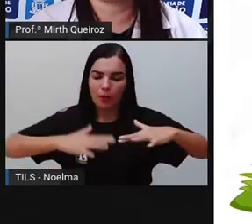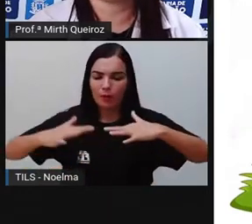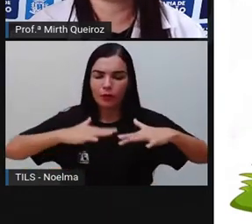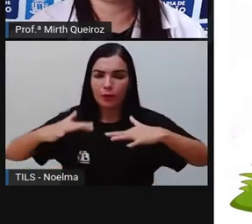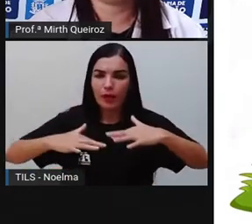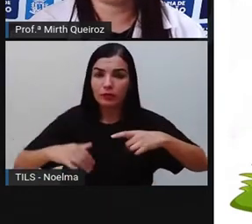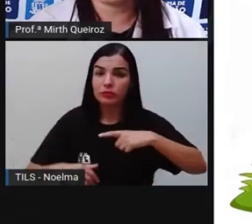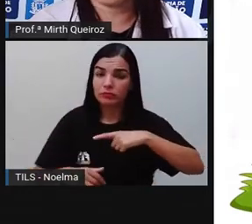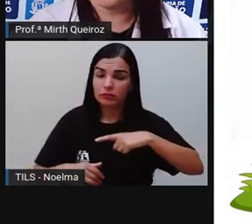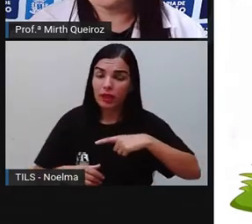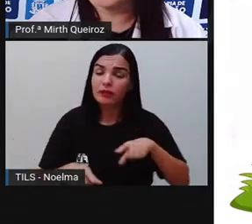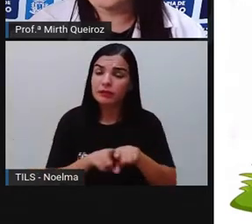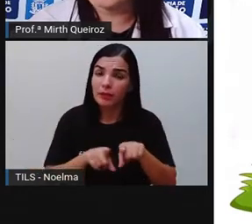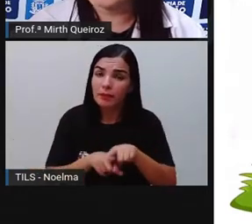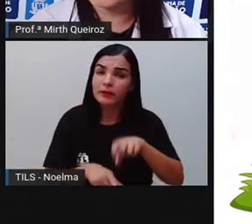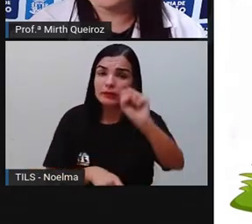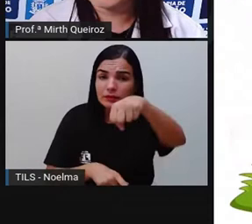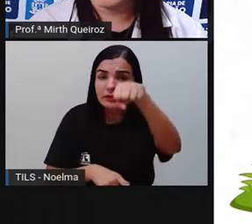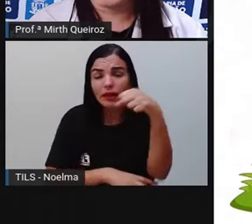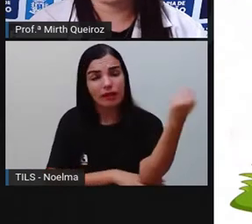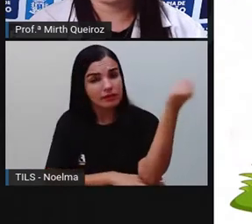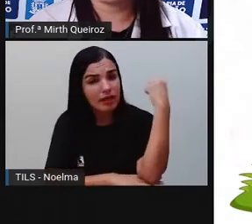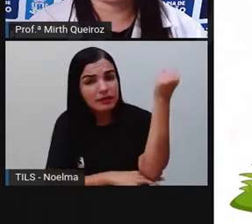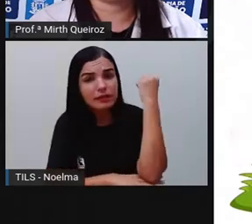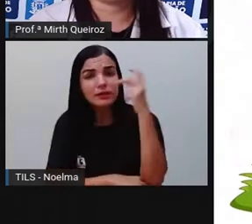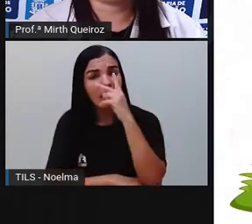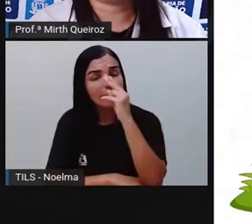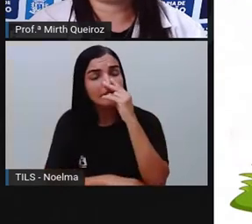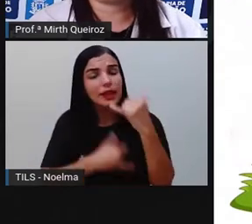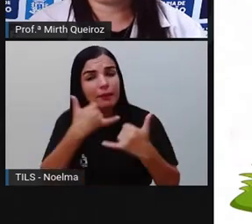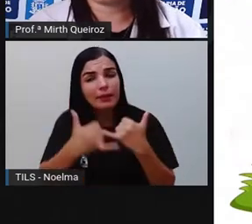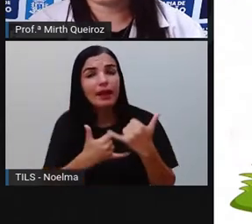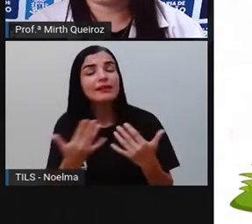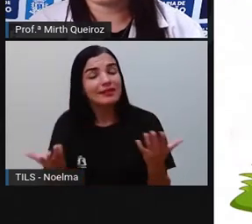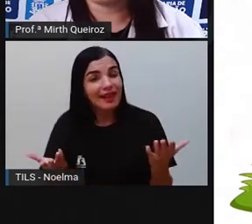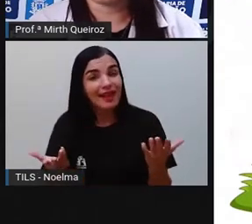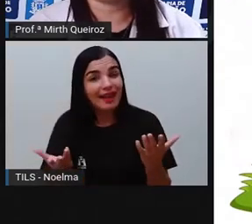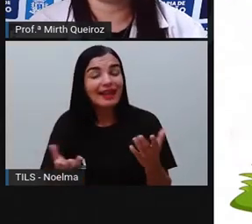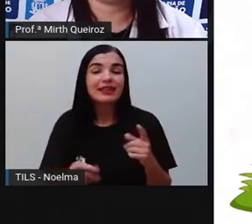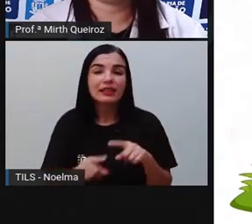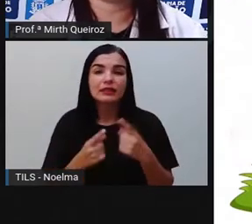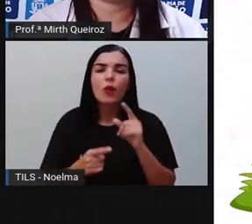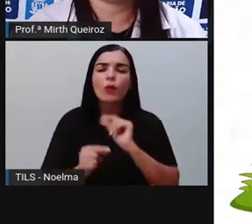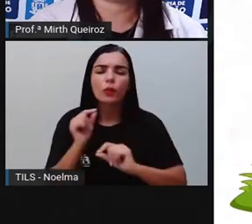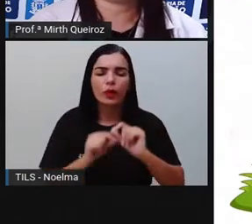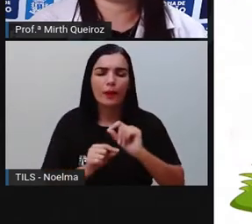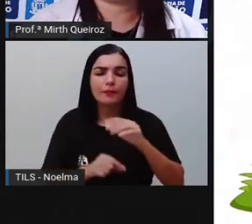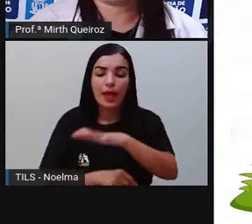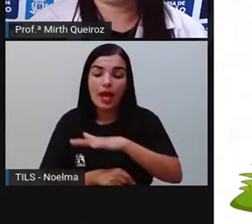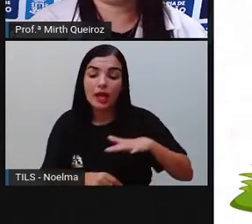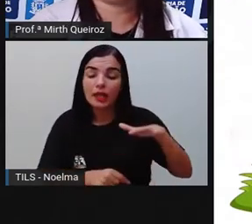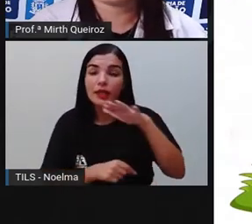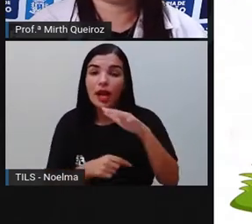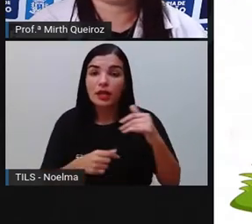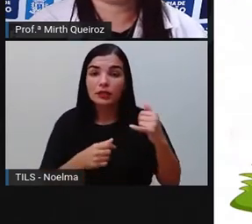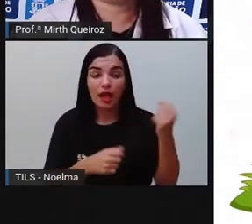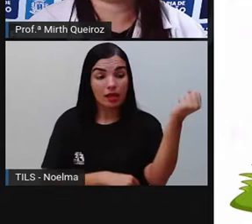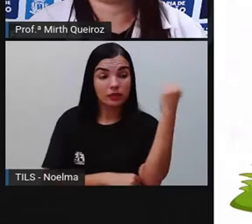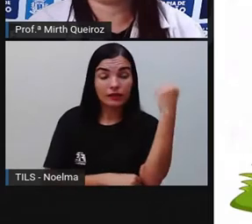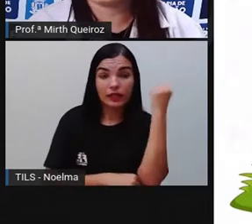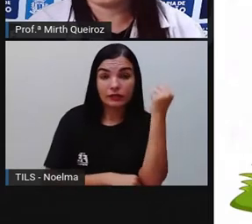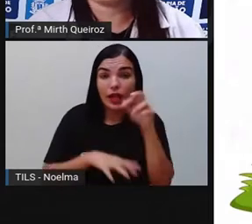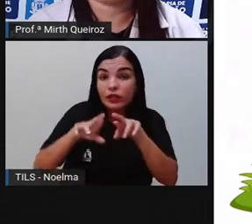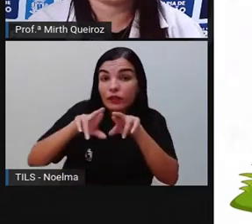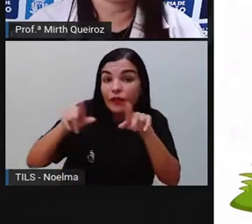consideradas atividades físicas para as crianças. As atividades físicas de criança não é igual uma atividade física de um adulto que é de forma